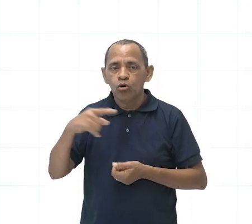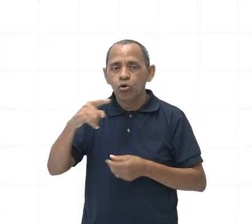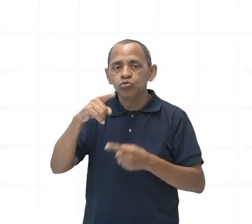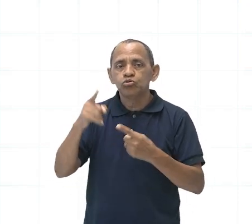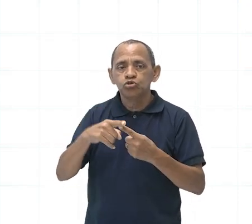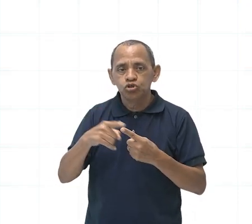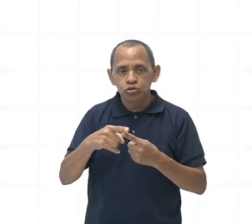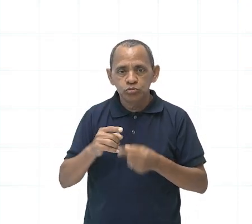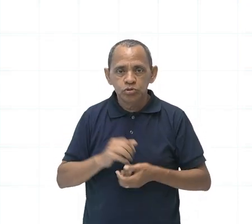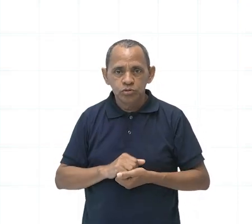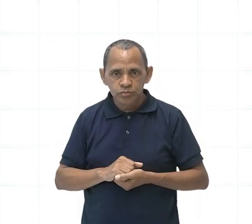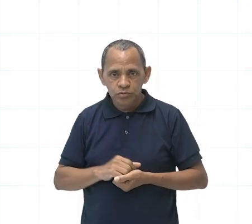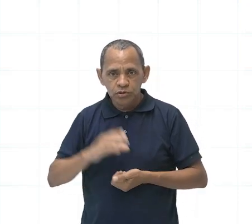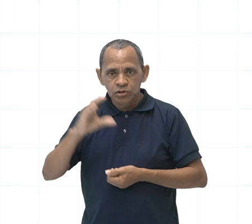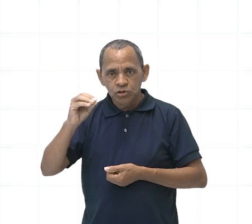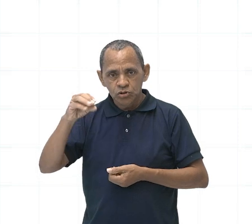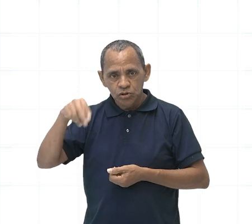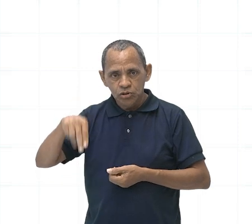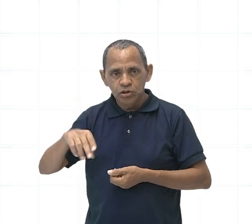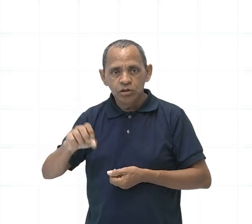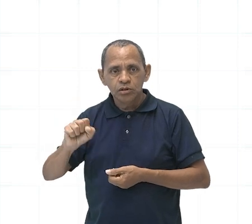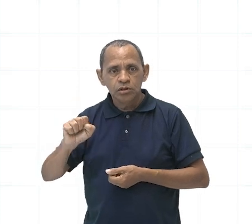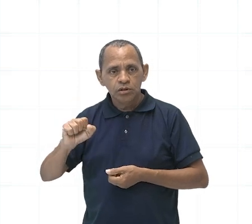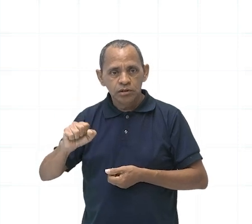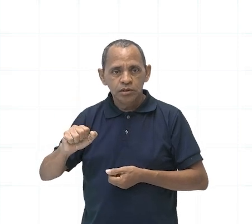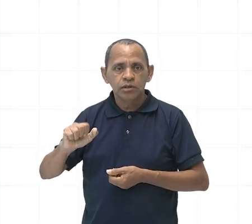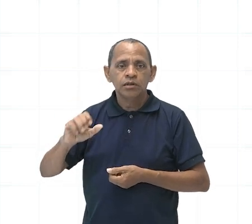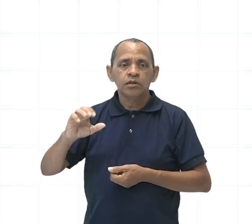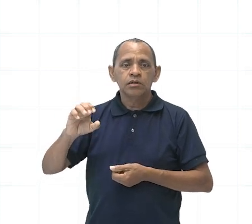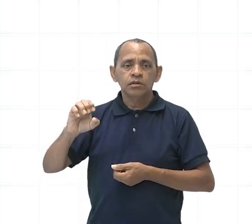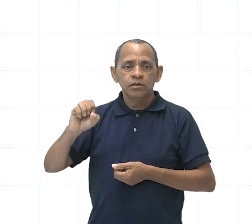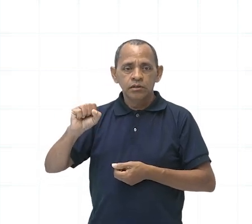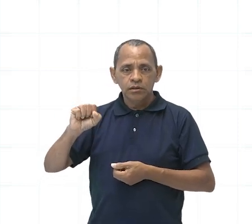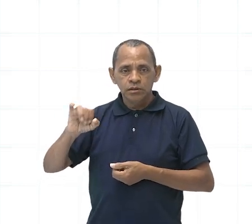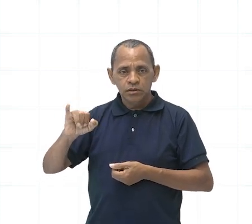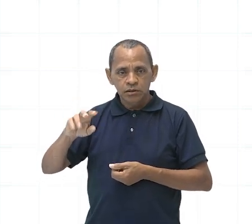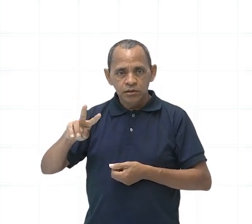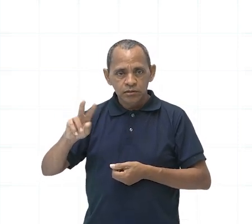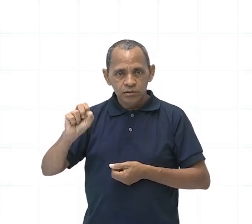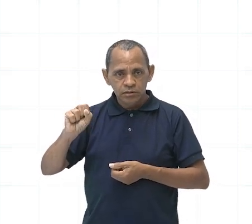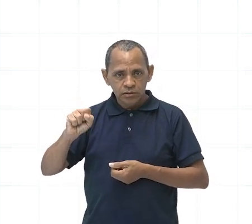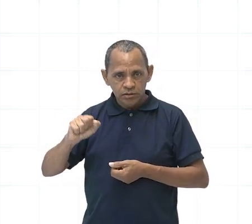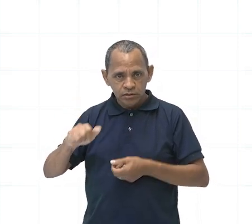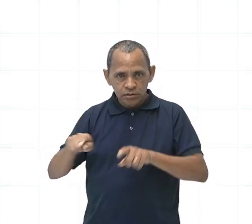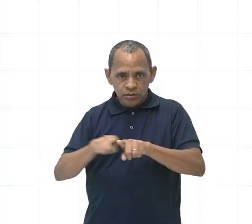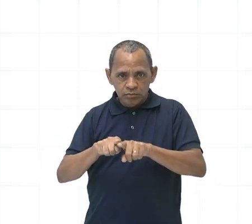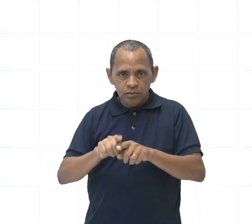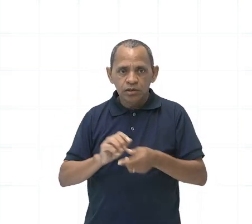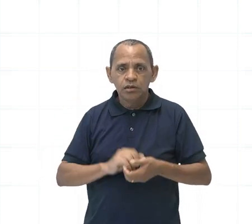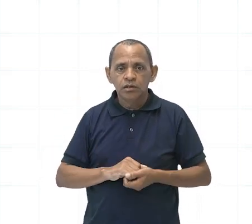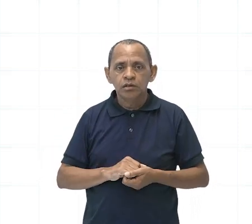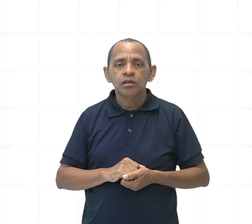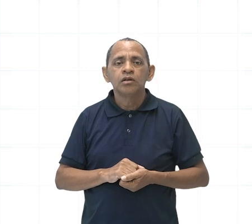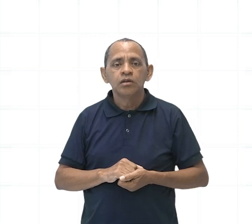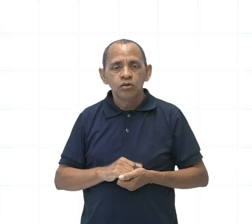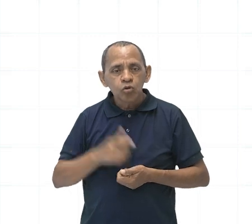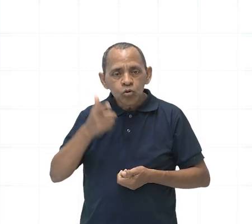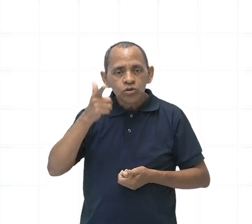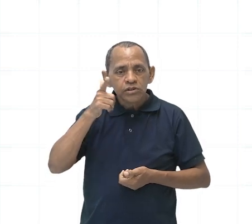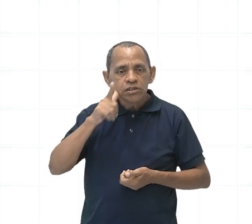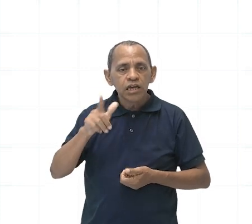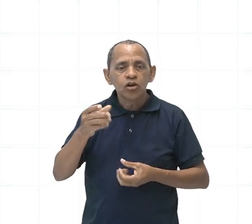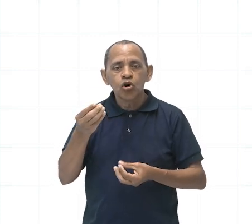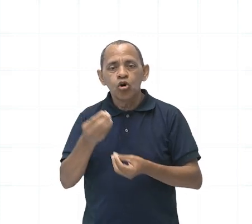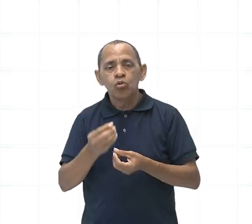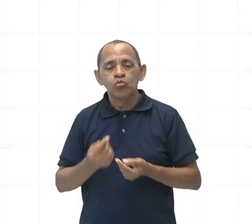subordinadas adverbiais concessivas. Elas são orações que exprimem um fato que se concede, que